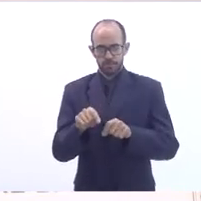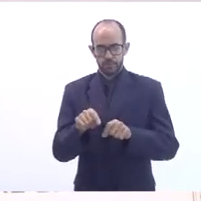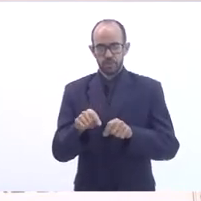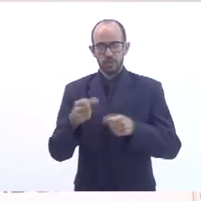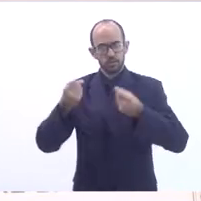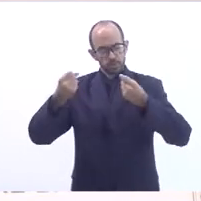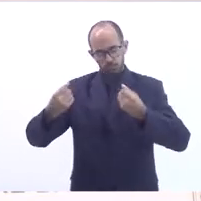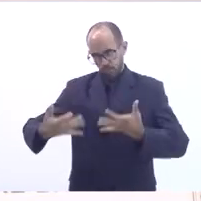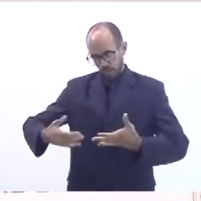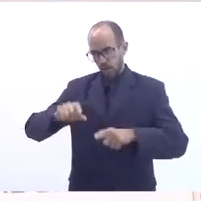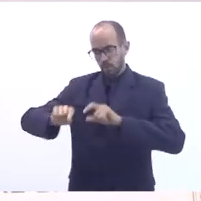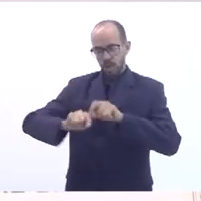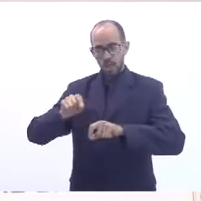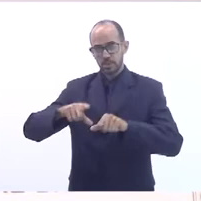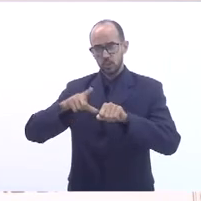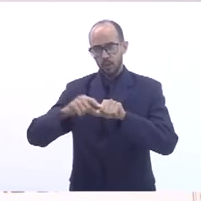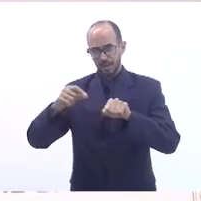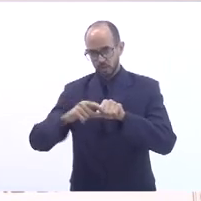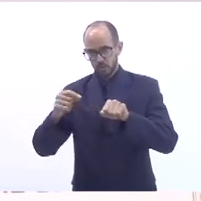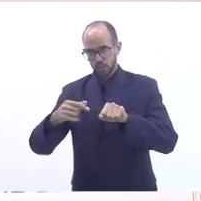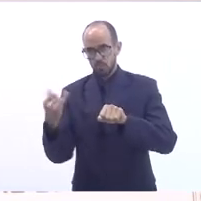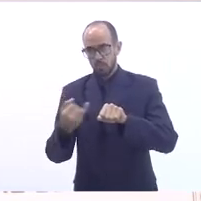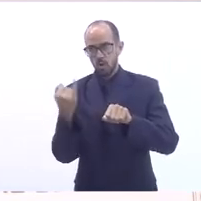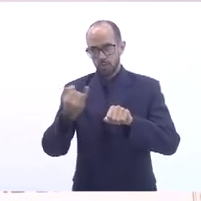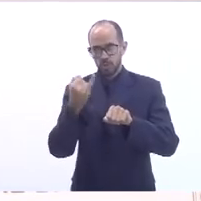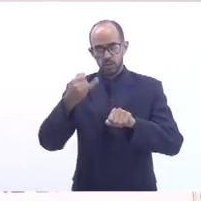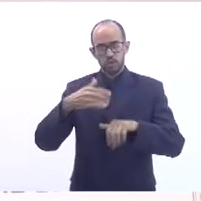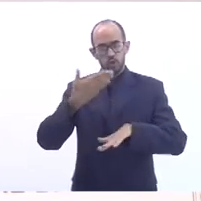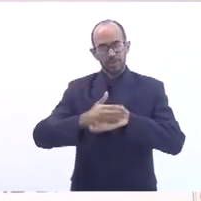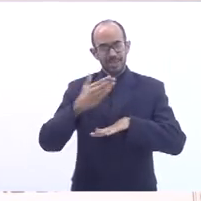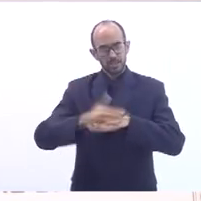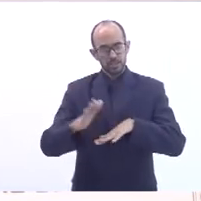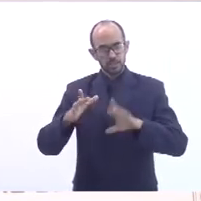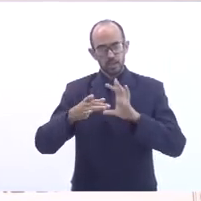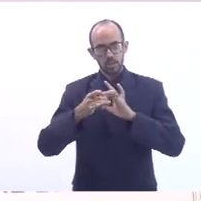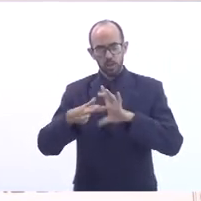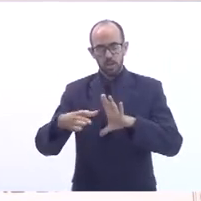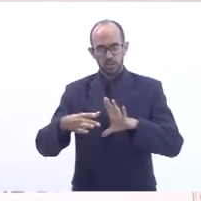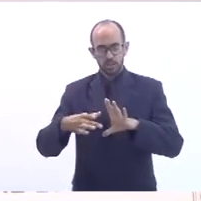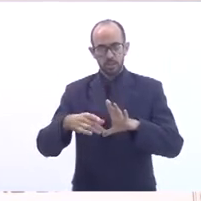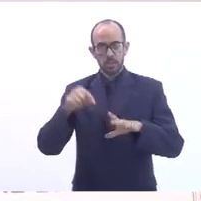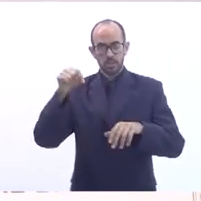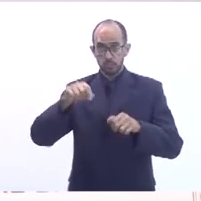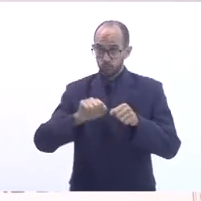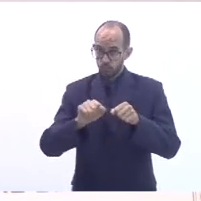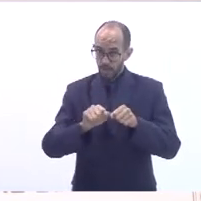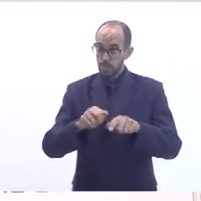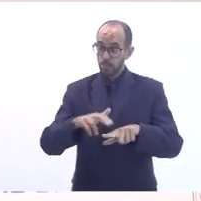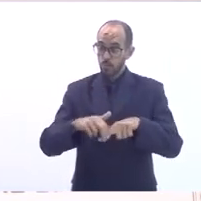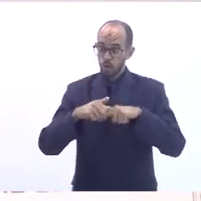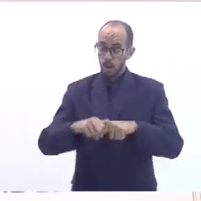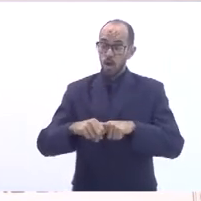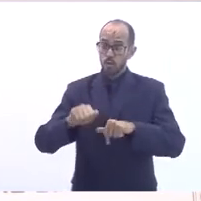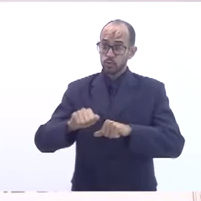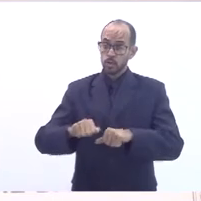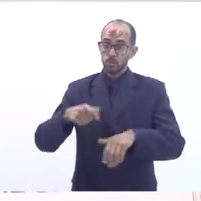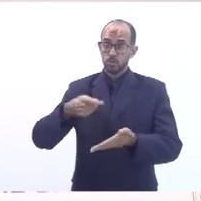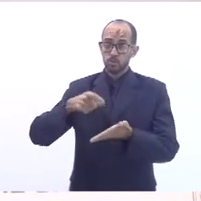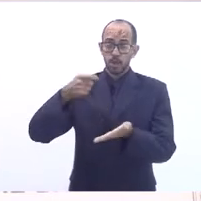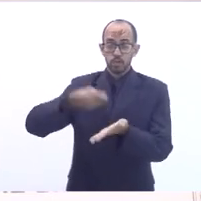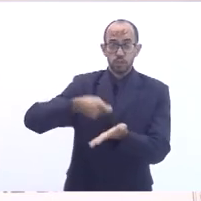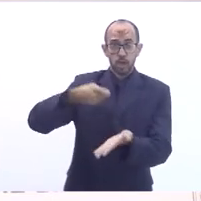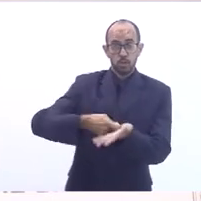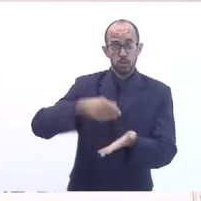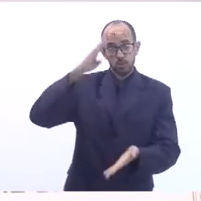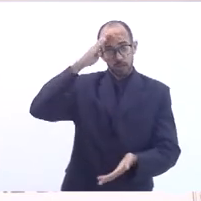artigo é um dos mais importantes é o exercício direto da democracia e ele foi feito porque na ditadura militar não se